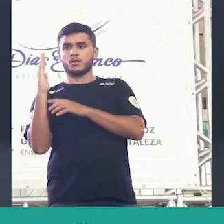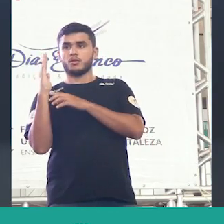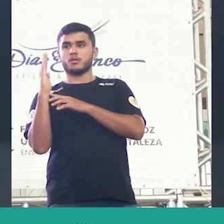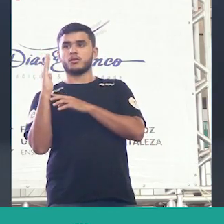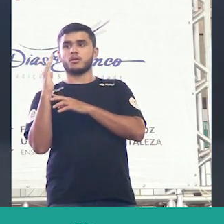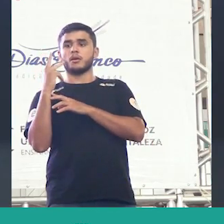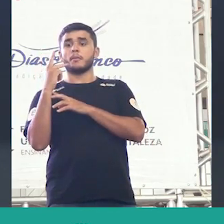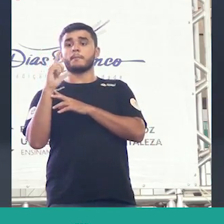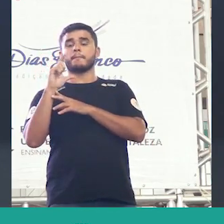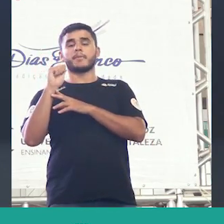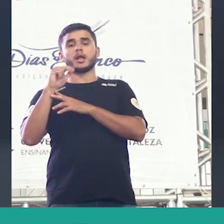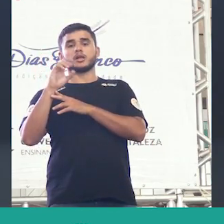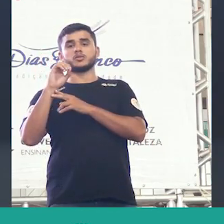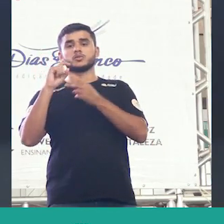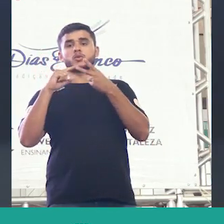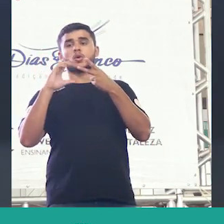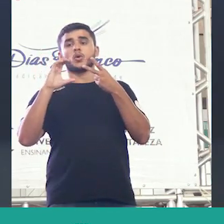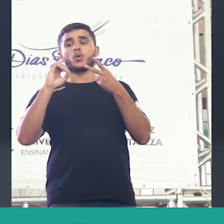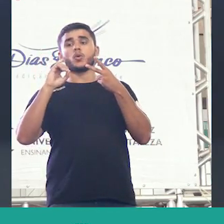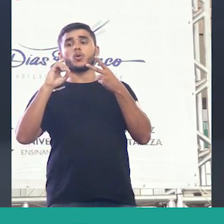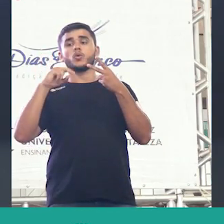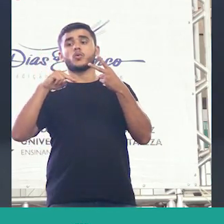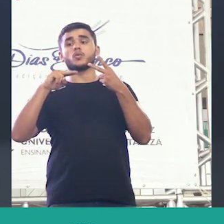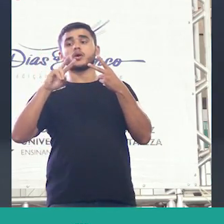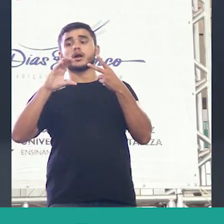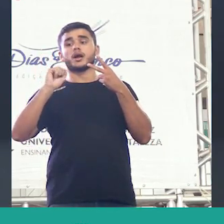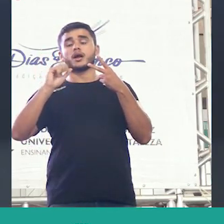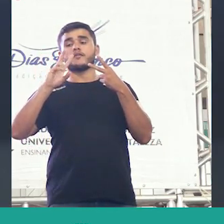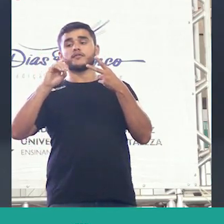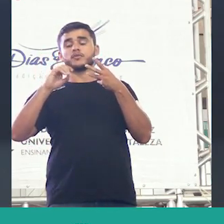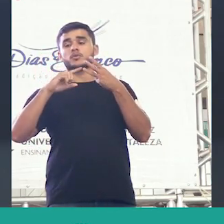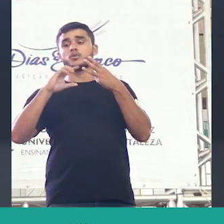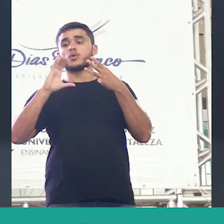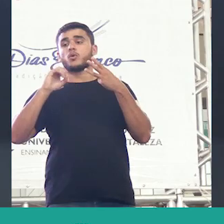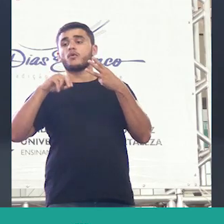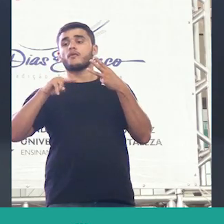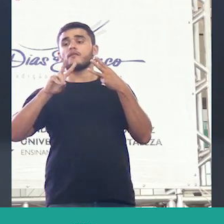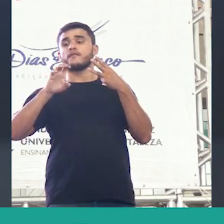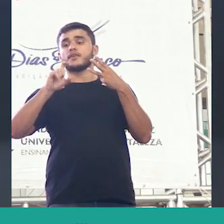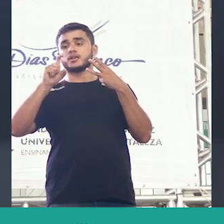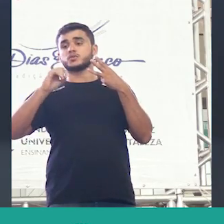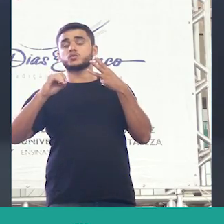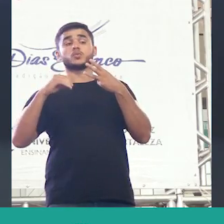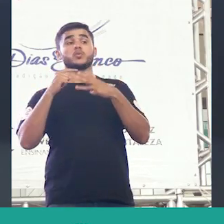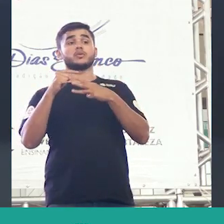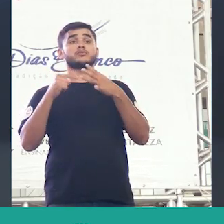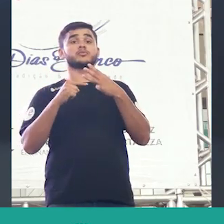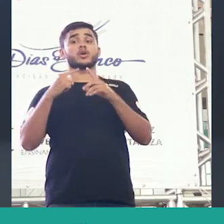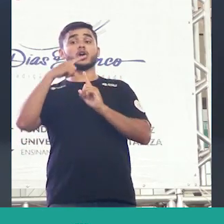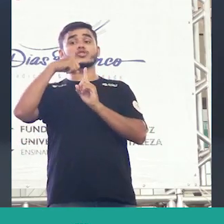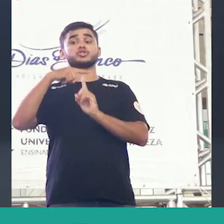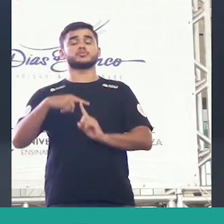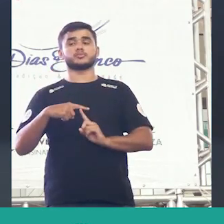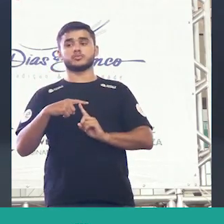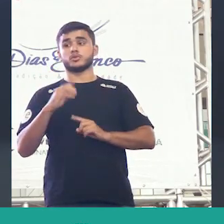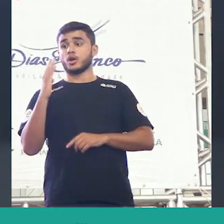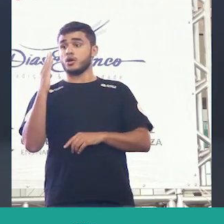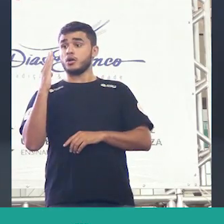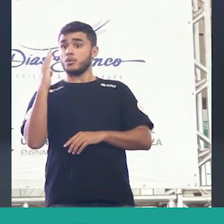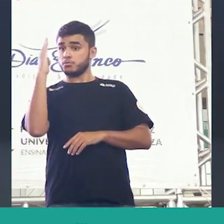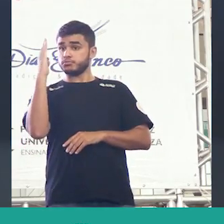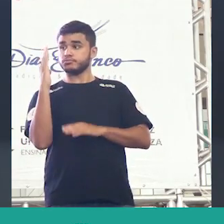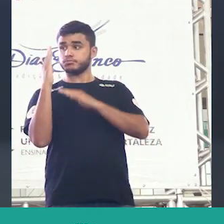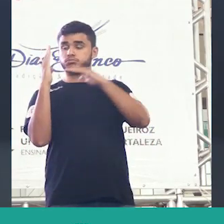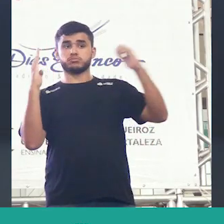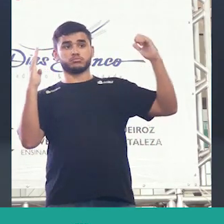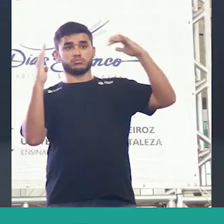plano, um espelho côncavo ou um espelho convexo? Se o espelho é plano, as luzes chegam